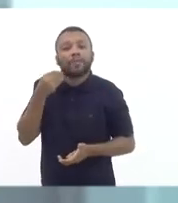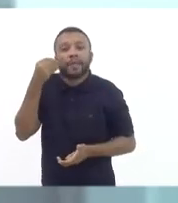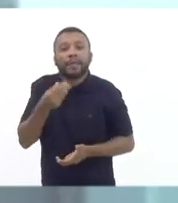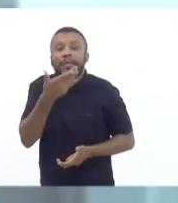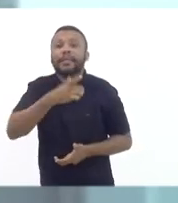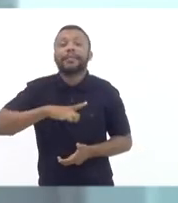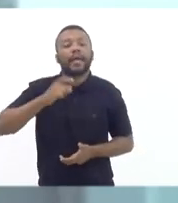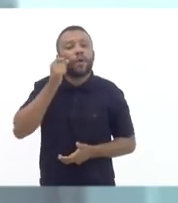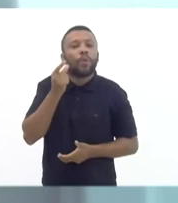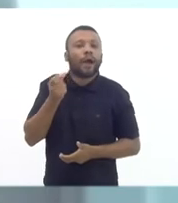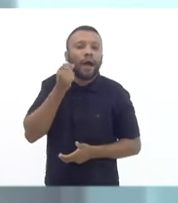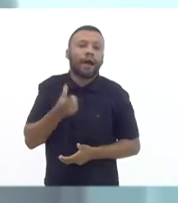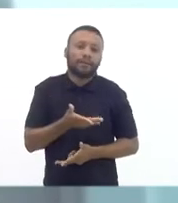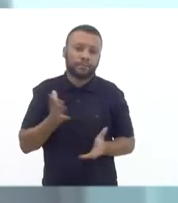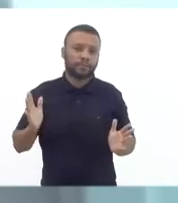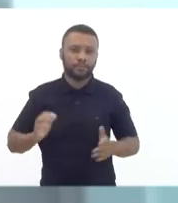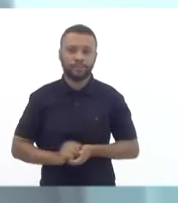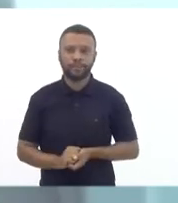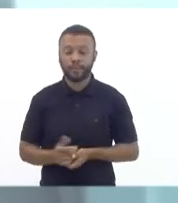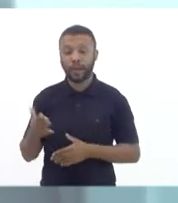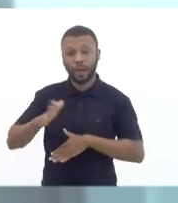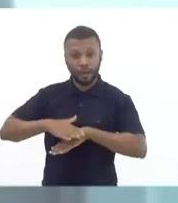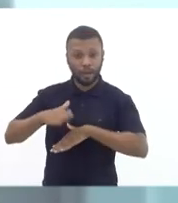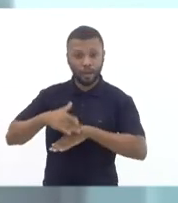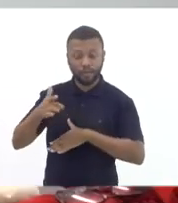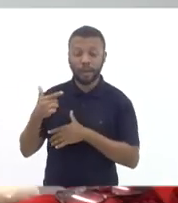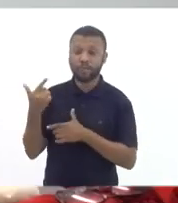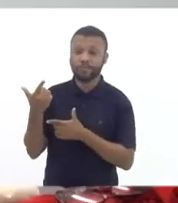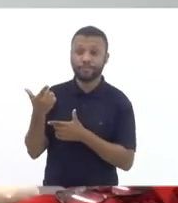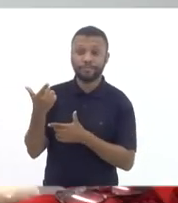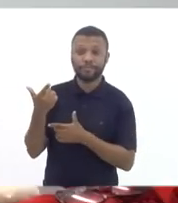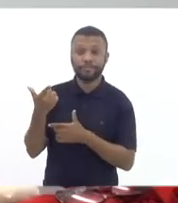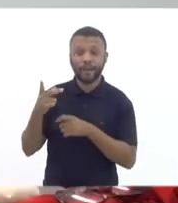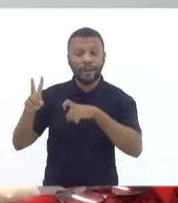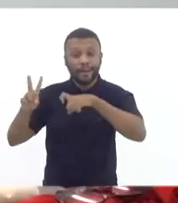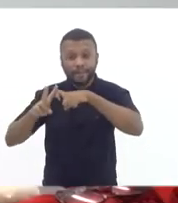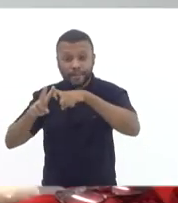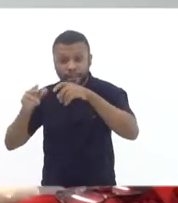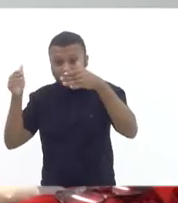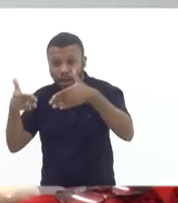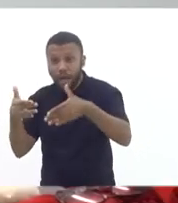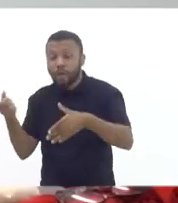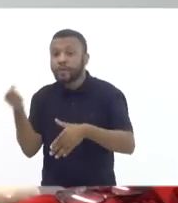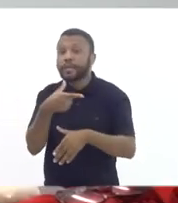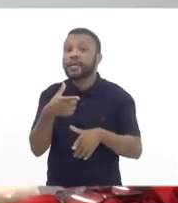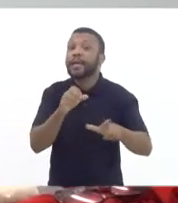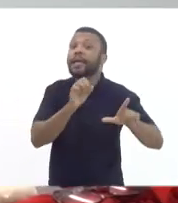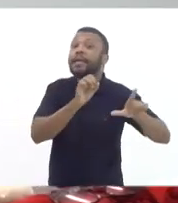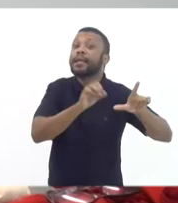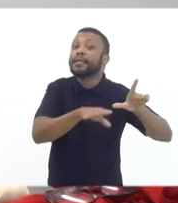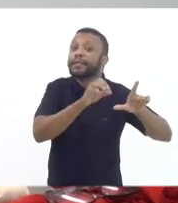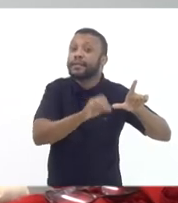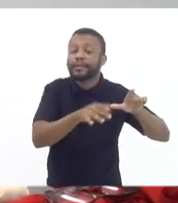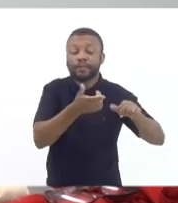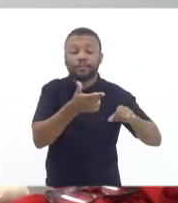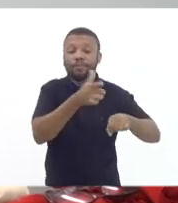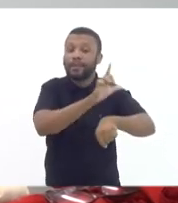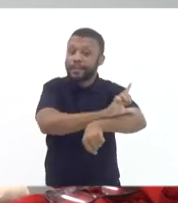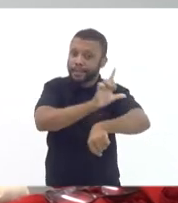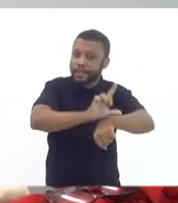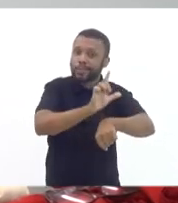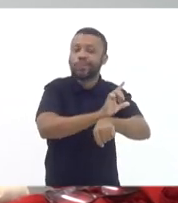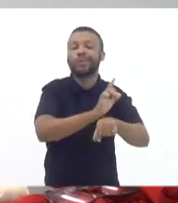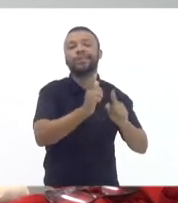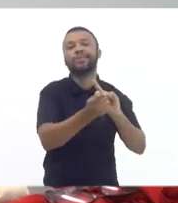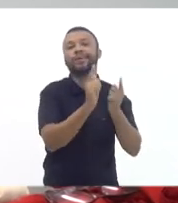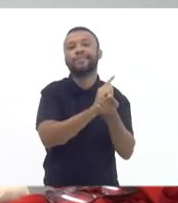felinos. Só um minutinho. E eu faço mais veterinária do que licenciatura em geografia na UERJ. Você não vai deixar eu falar?